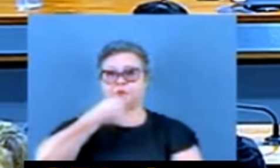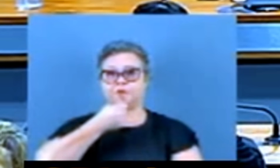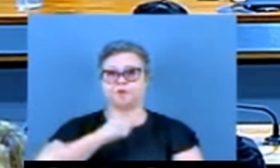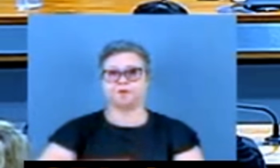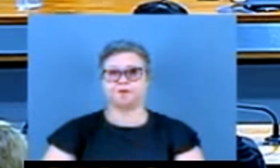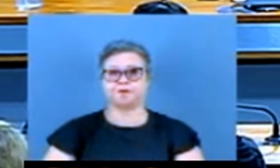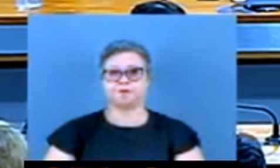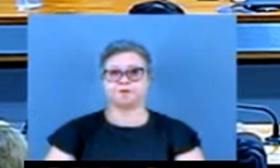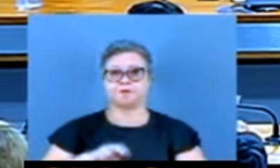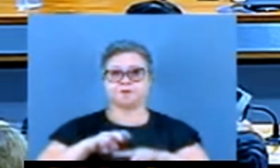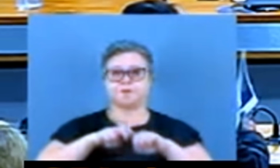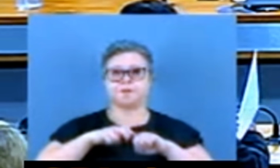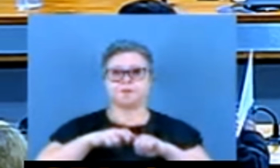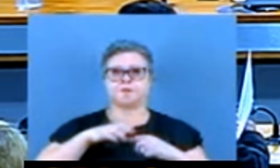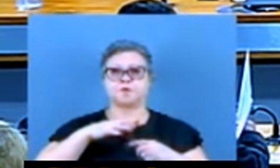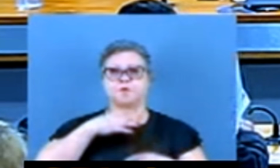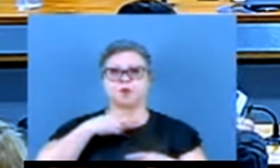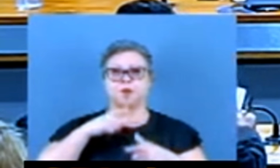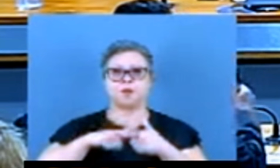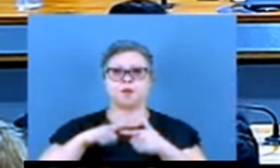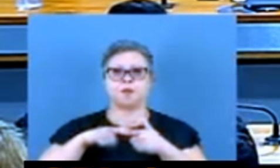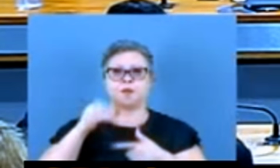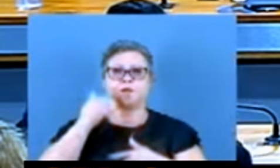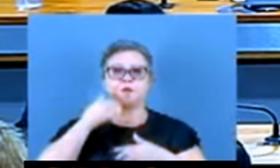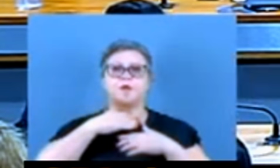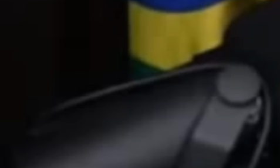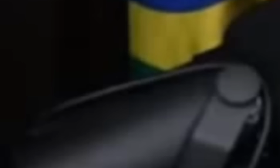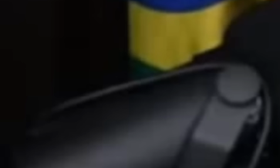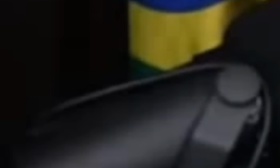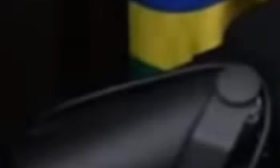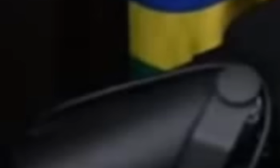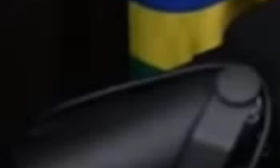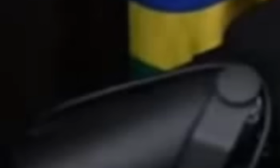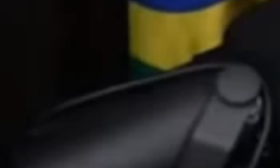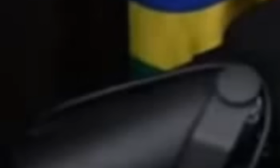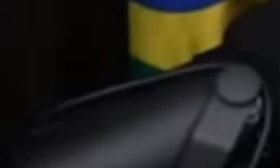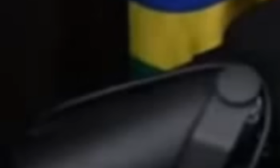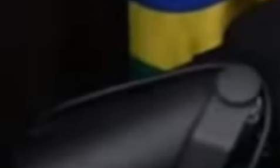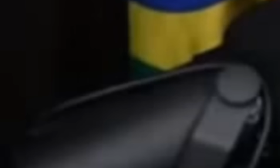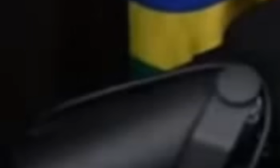Por causa da minha cervical, esse aqui me deixa um pouco incomodada.